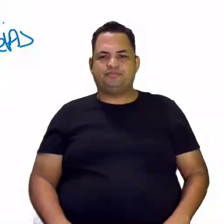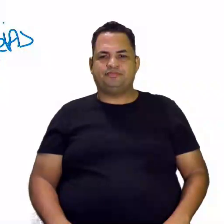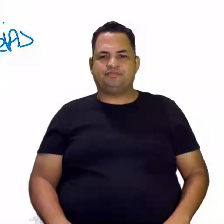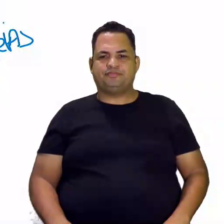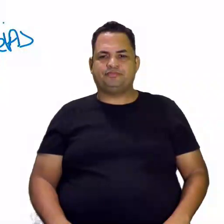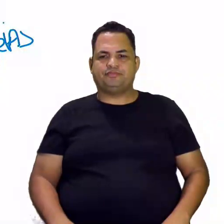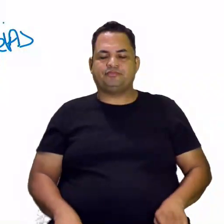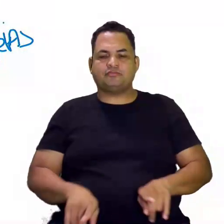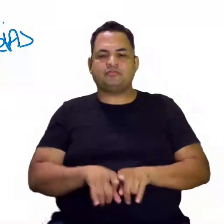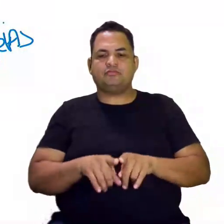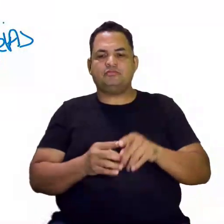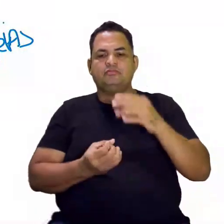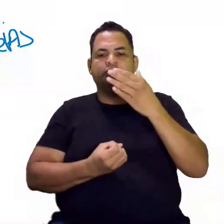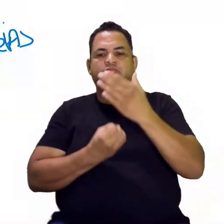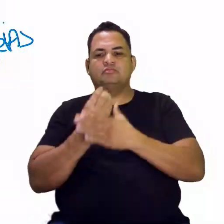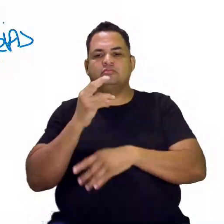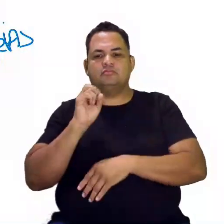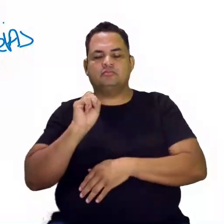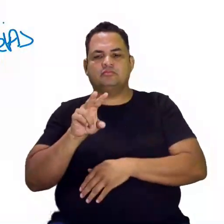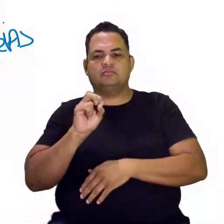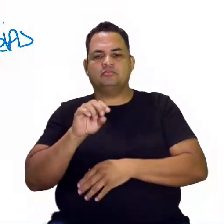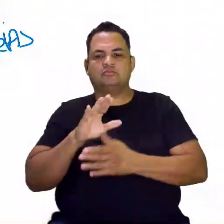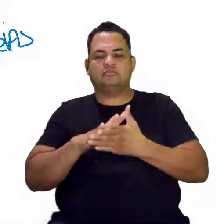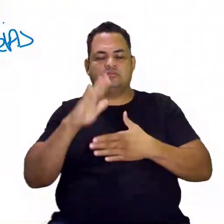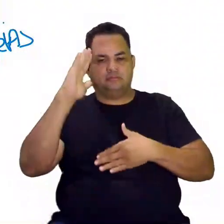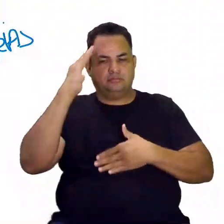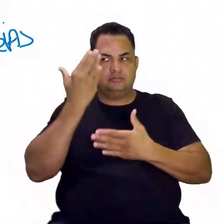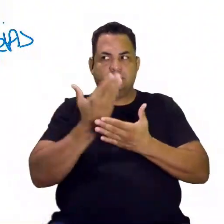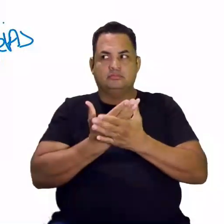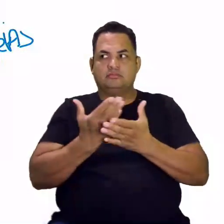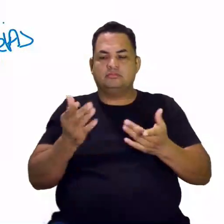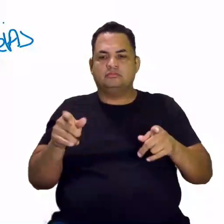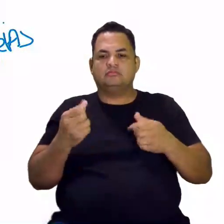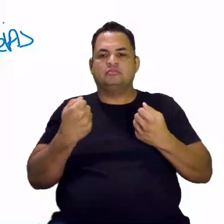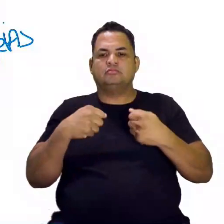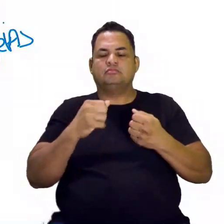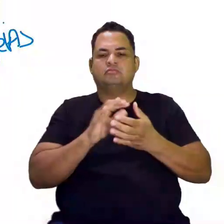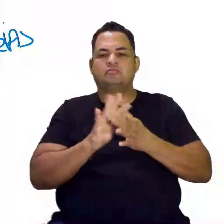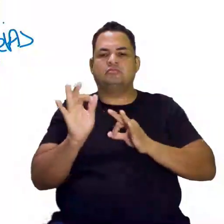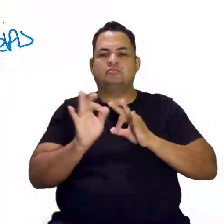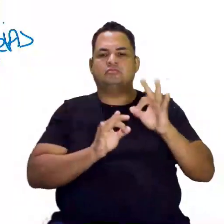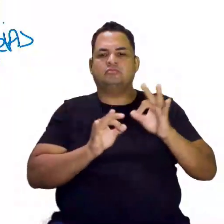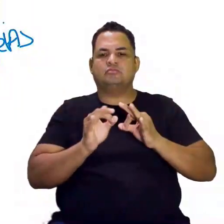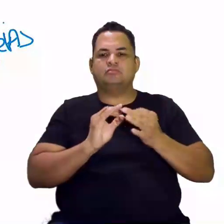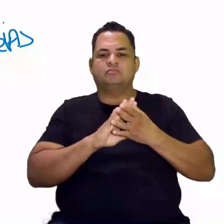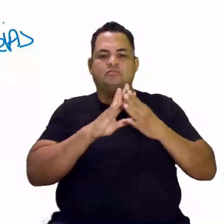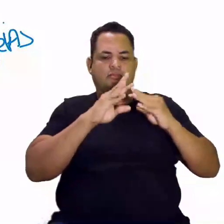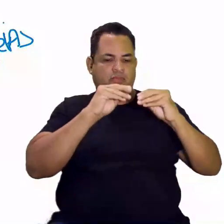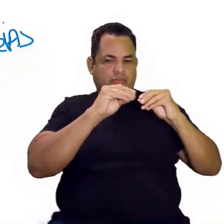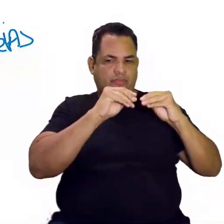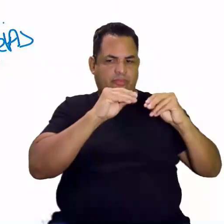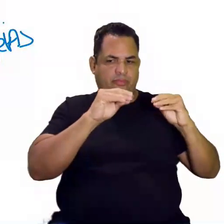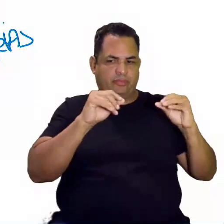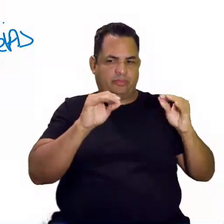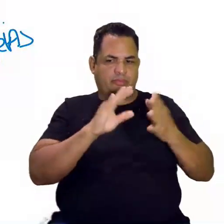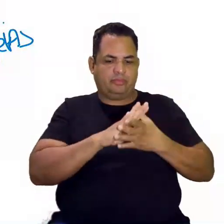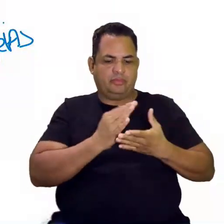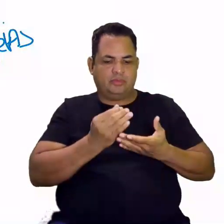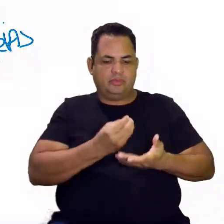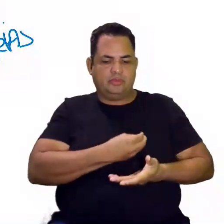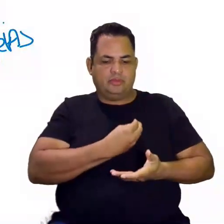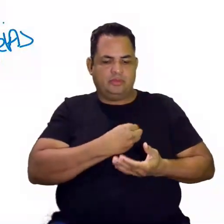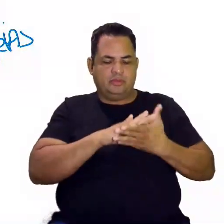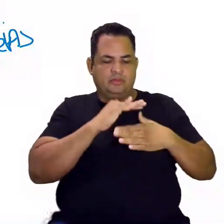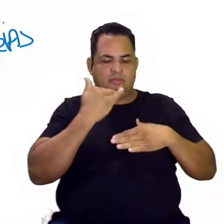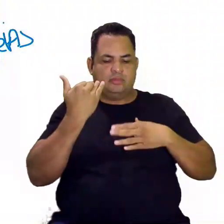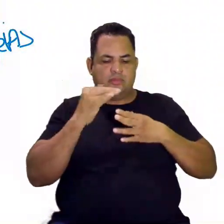Falamos da origem dos vírus também, né? Ou acredita-se que esses vírus podem ter se formado de restos de organismos vivos, tá? Que